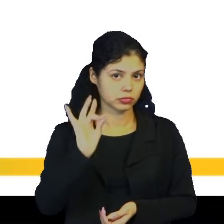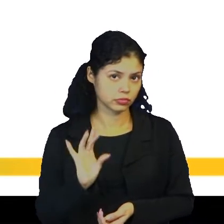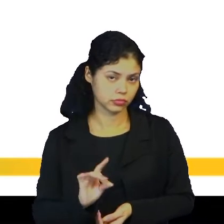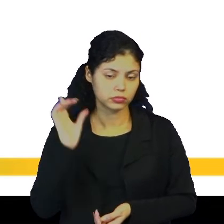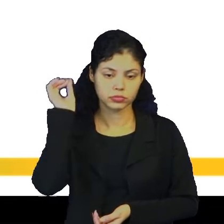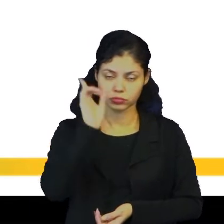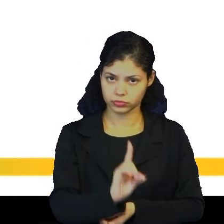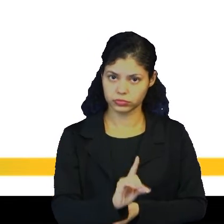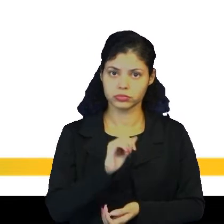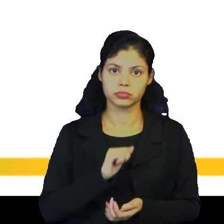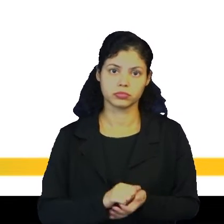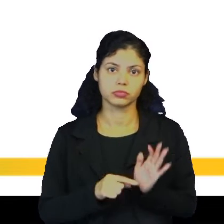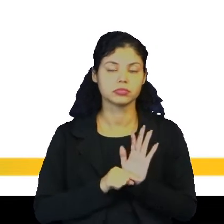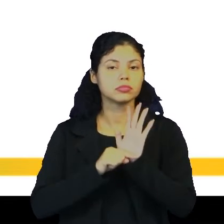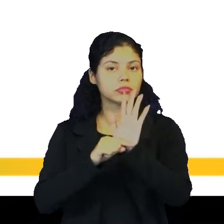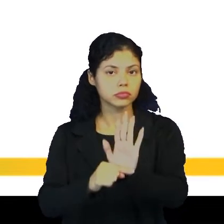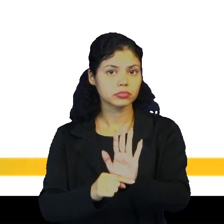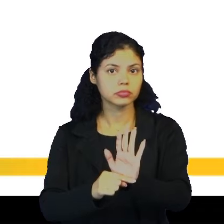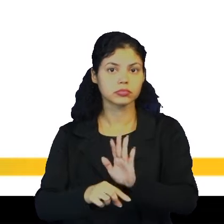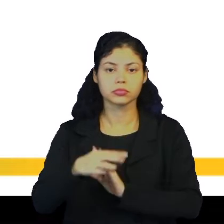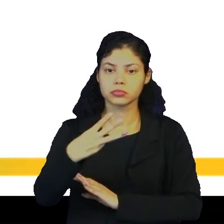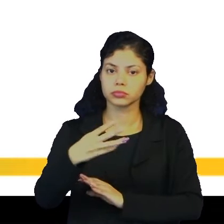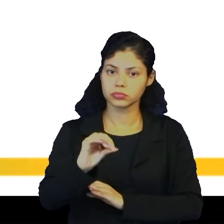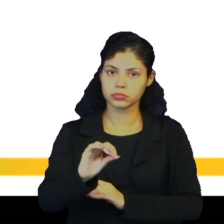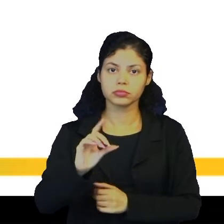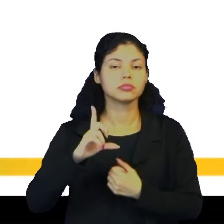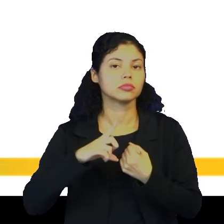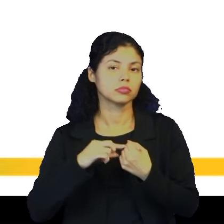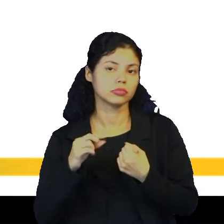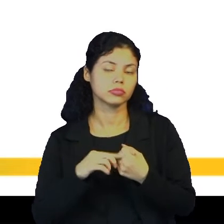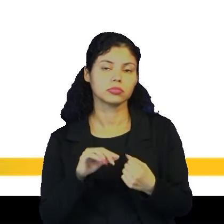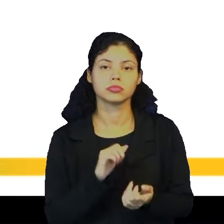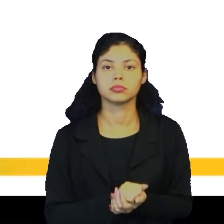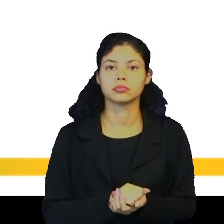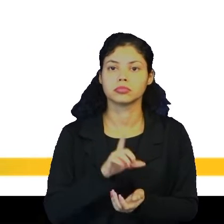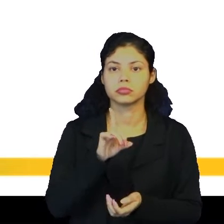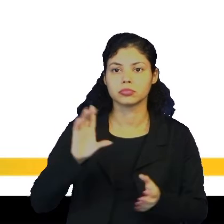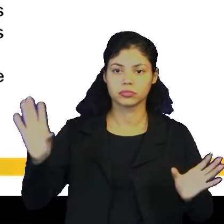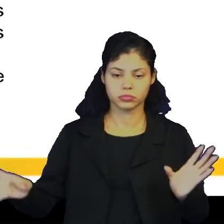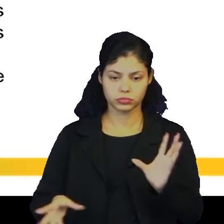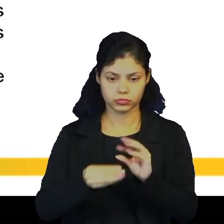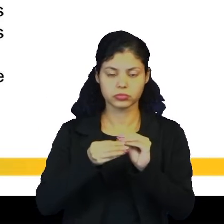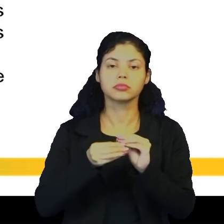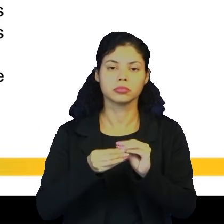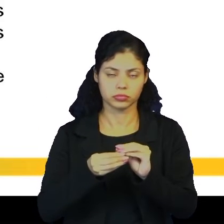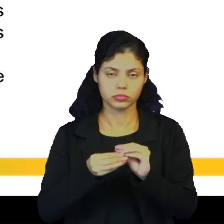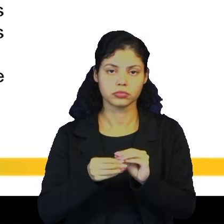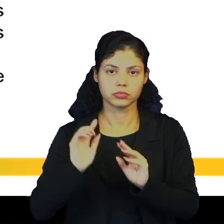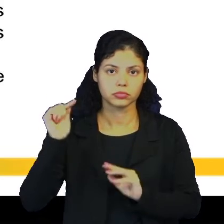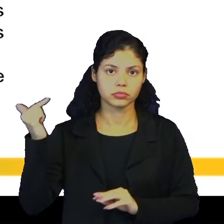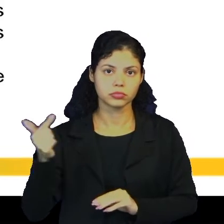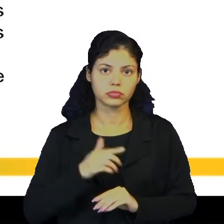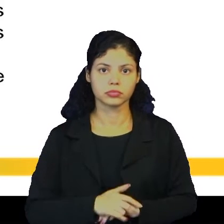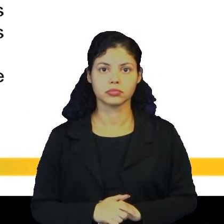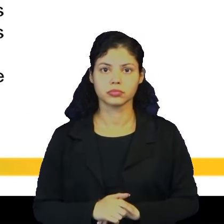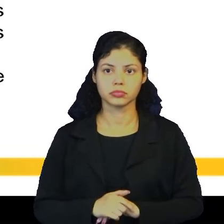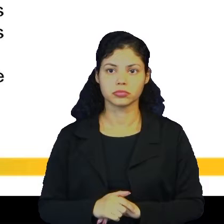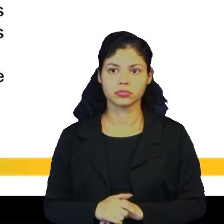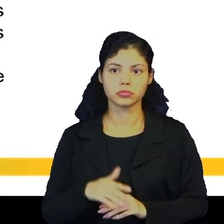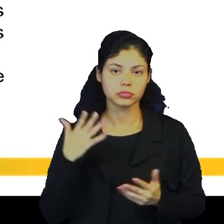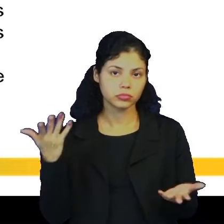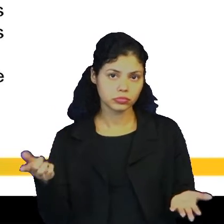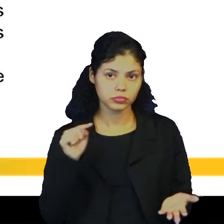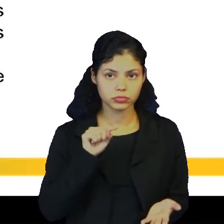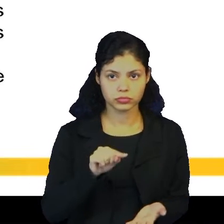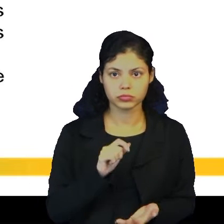dos direitos apresentados, né, nos 30 artigos da Declaração, um complementa o outro. Em